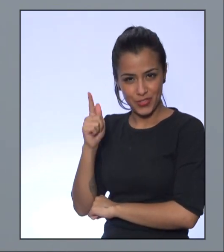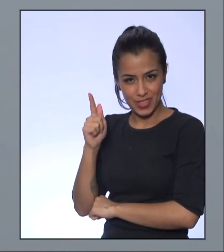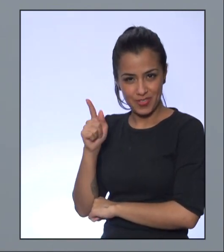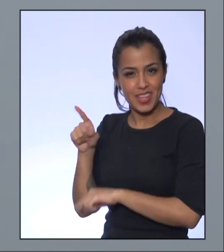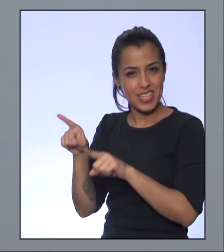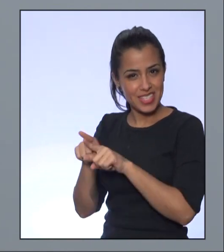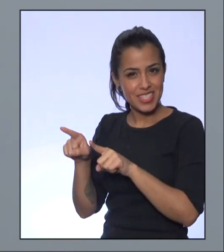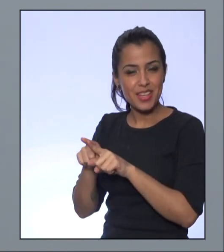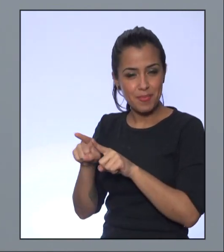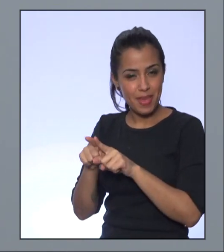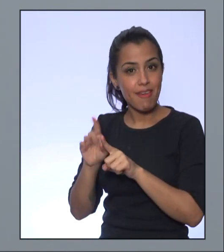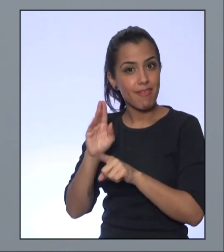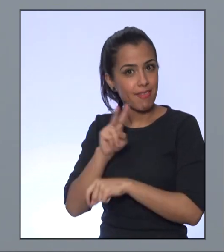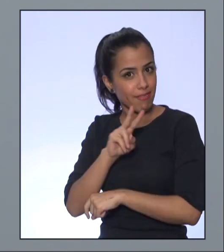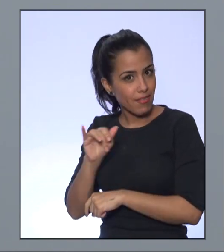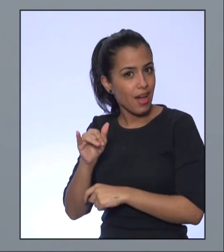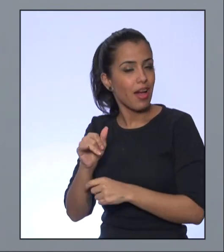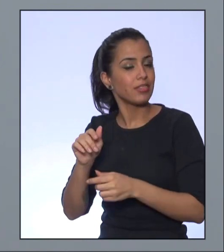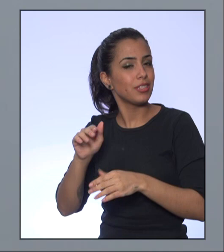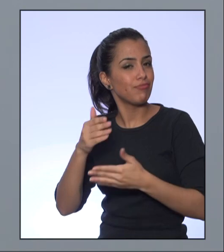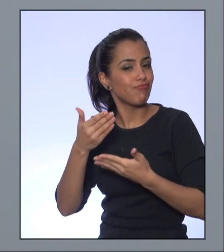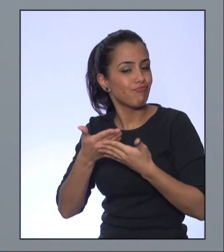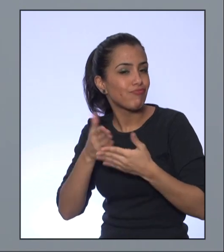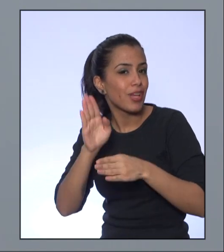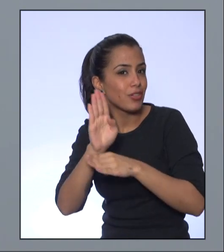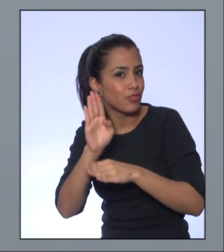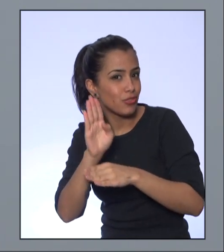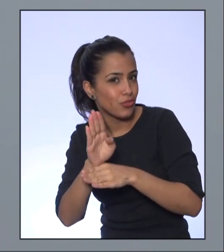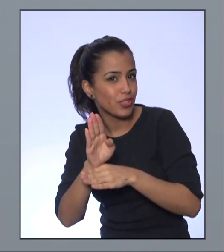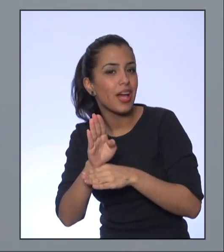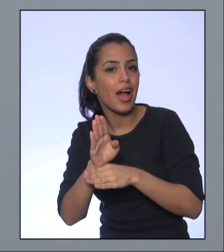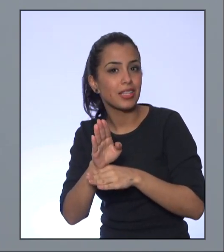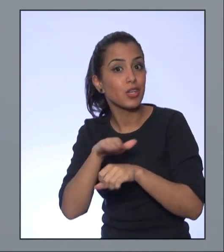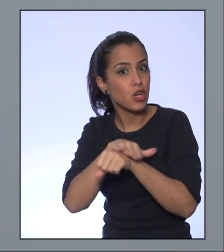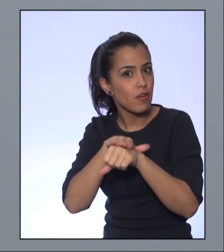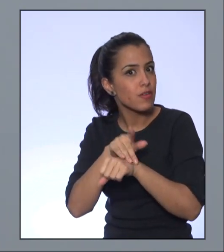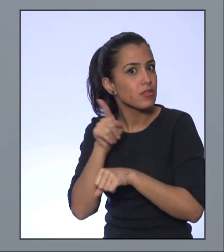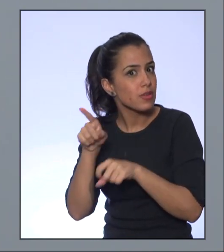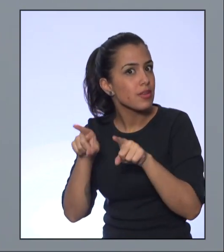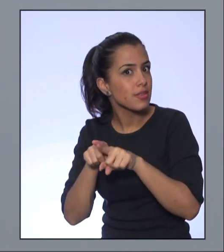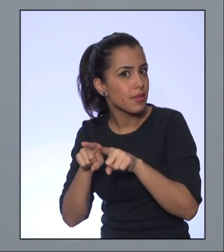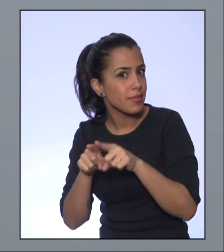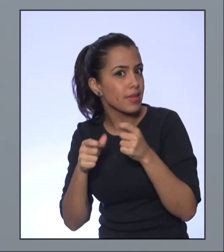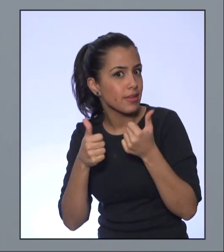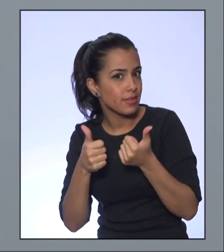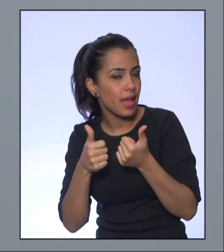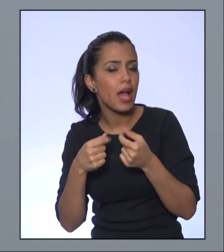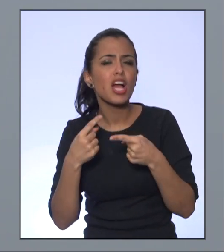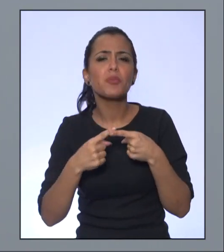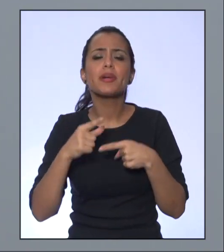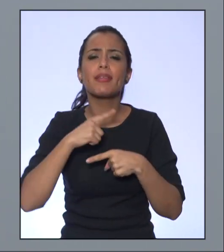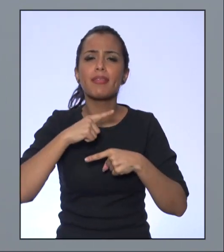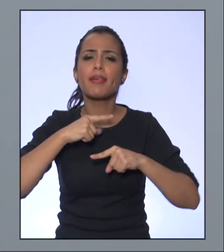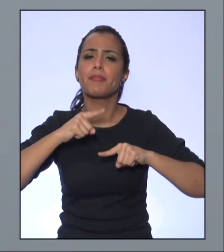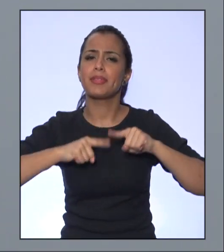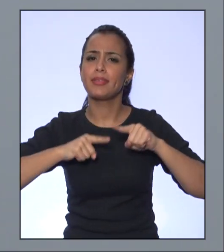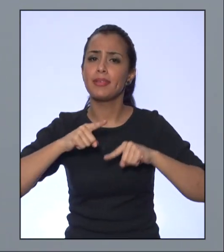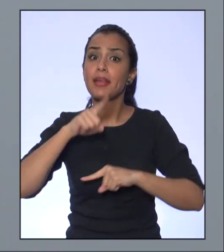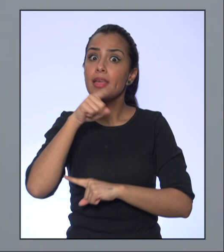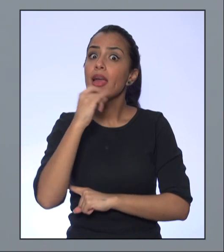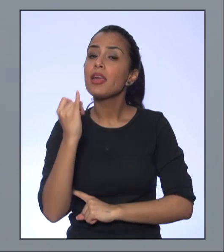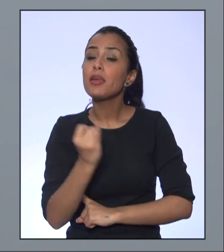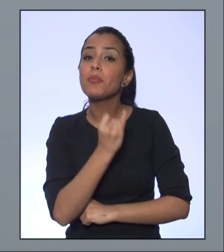material. Converse com ele, tá bom? Porque a gente vai ter uma parte ainda que será importante relembrar um pouco os